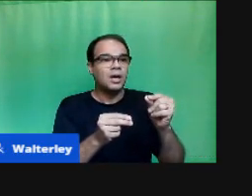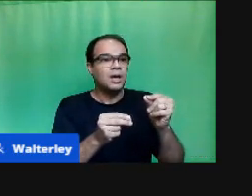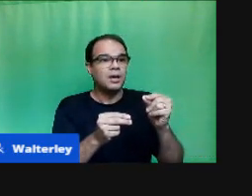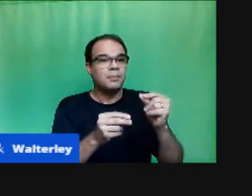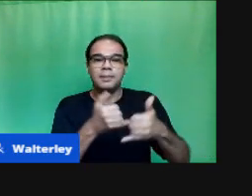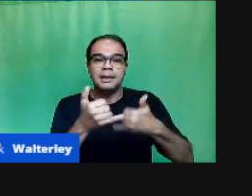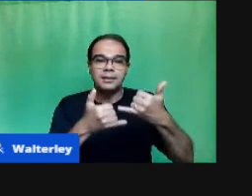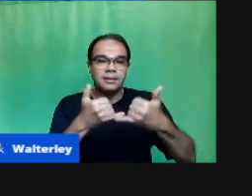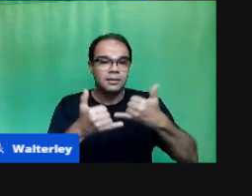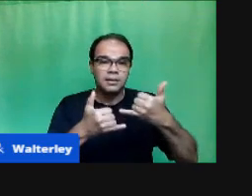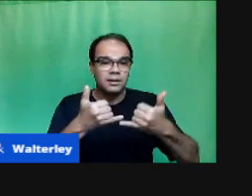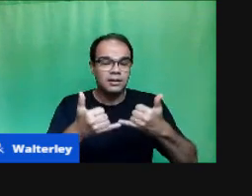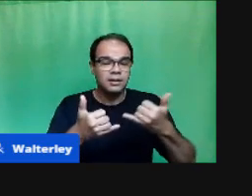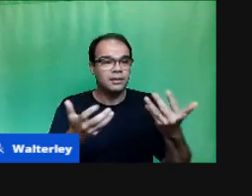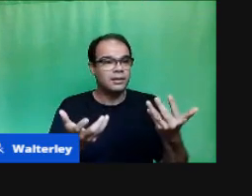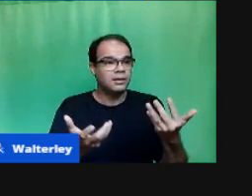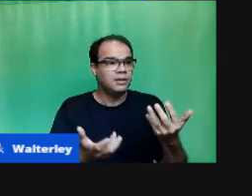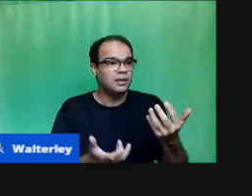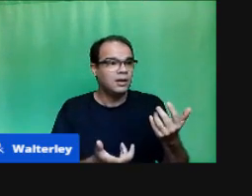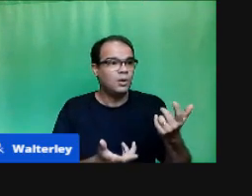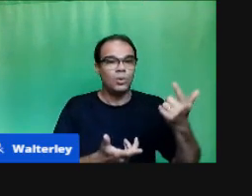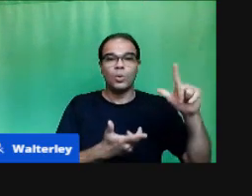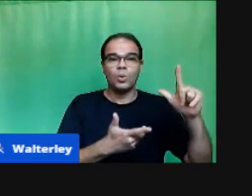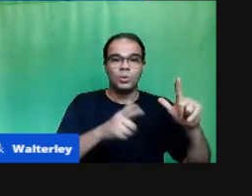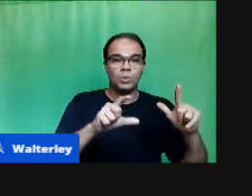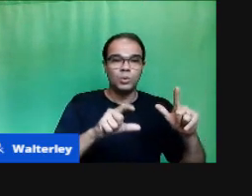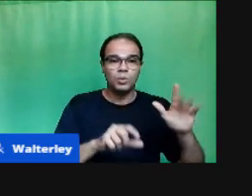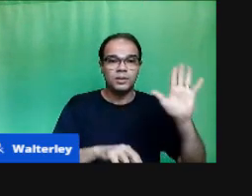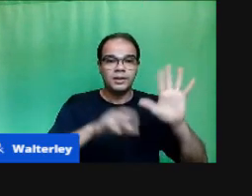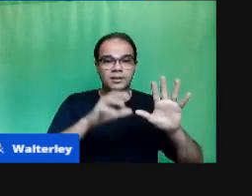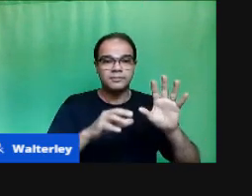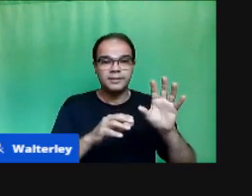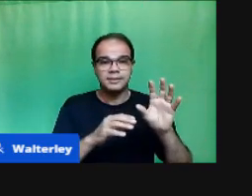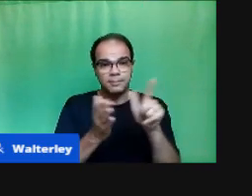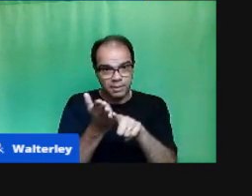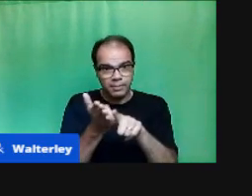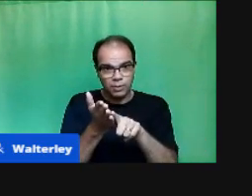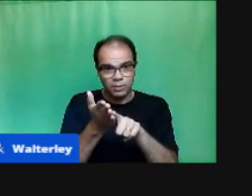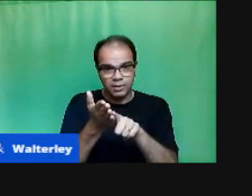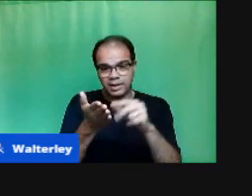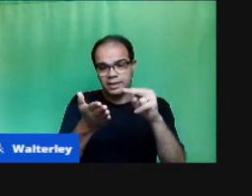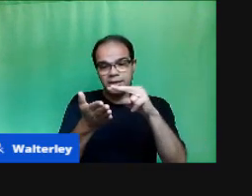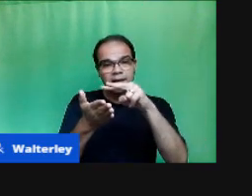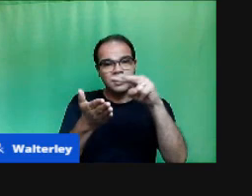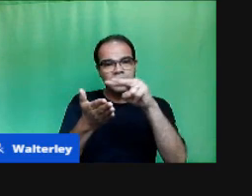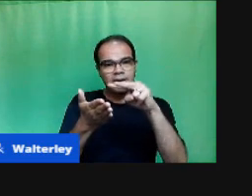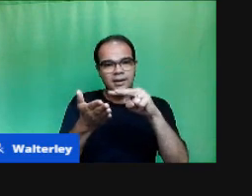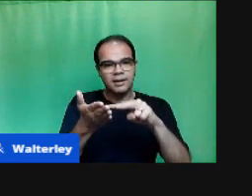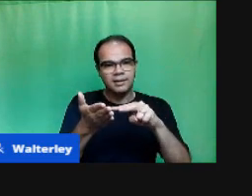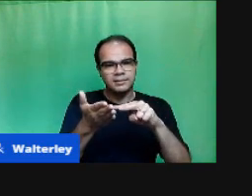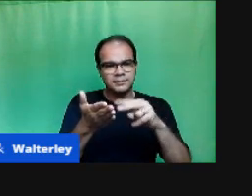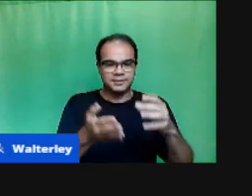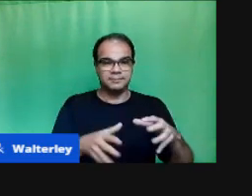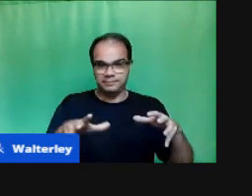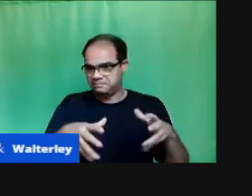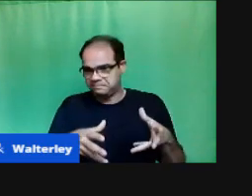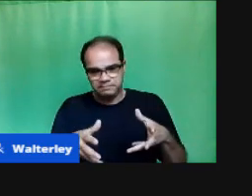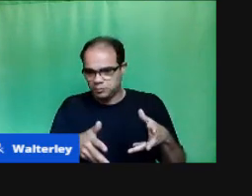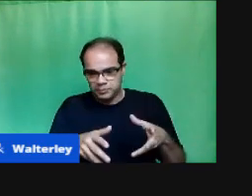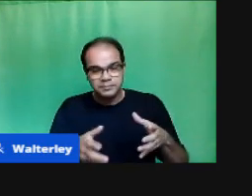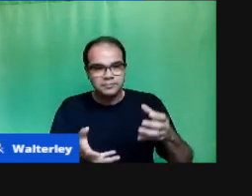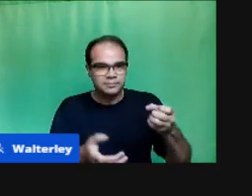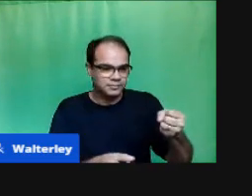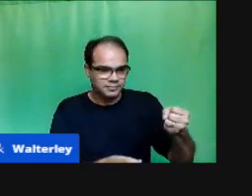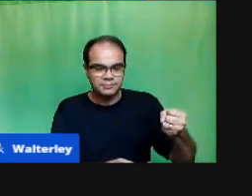números, uma sequência de números, né, como ficha de leitura, né? Colocar dentro de um saquinho,